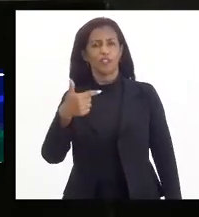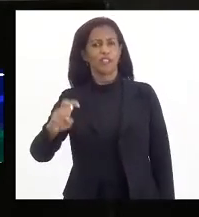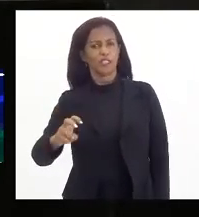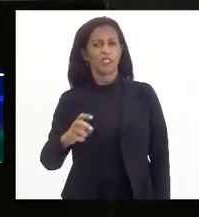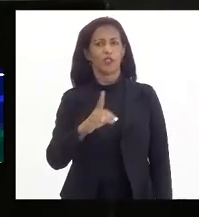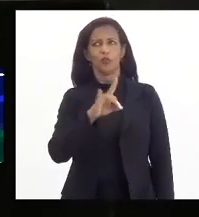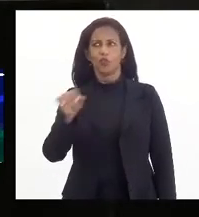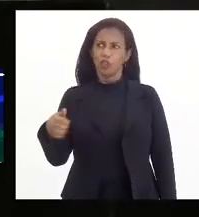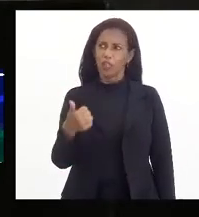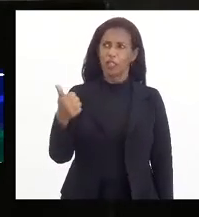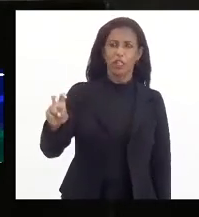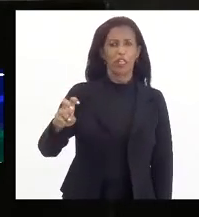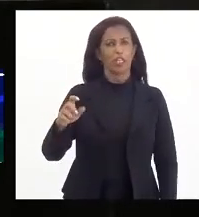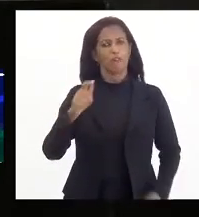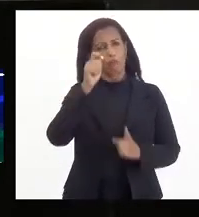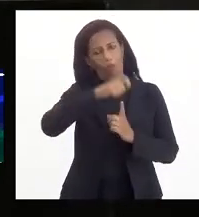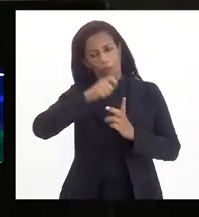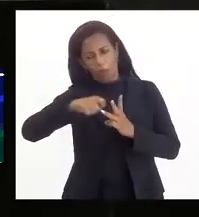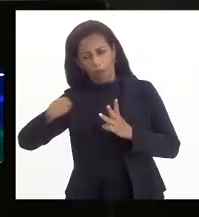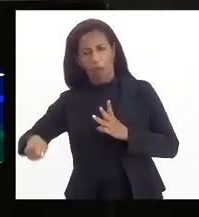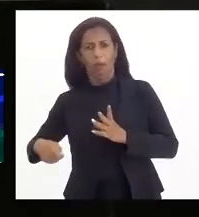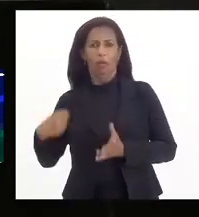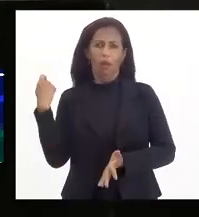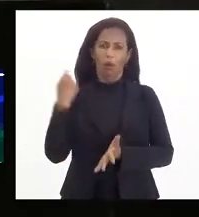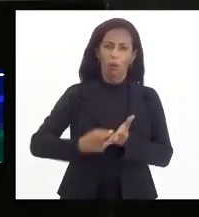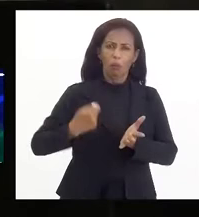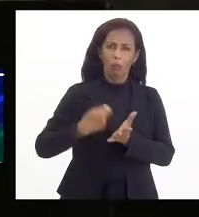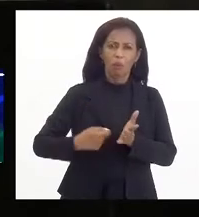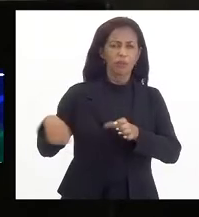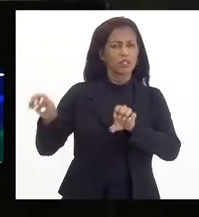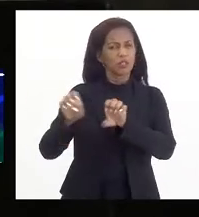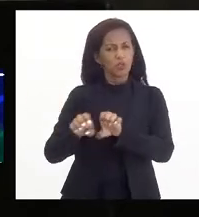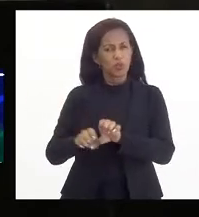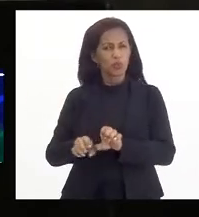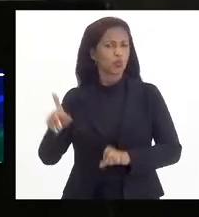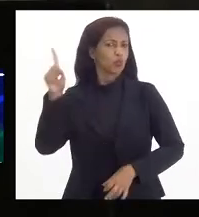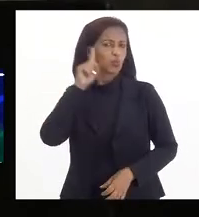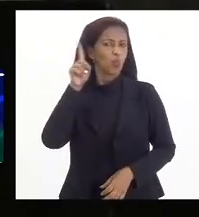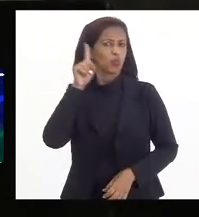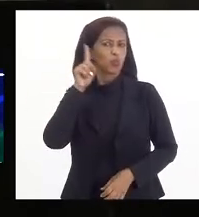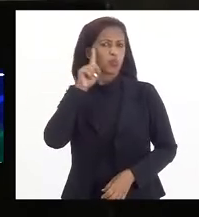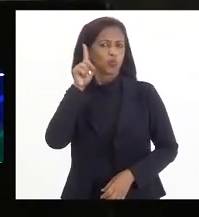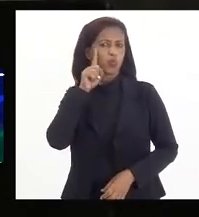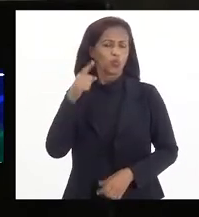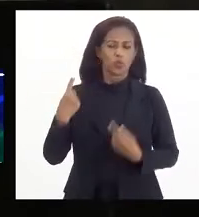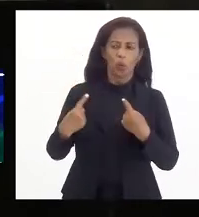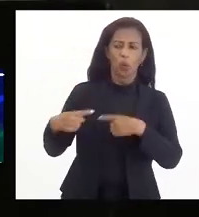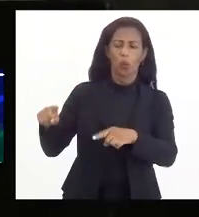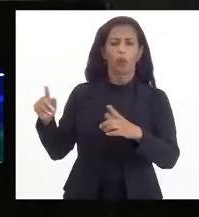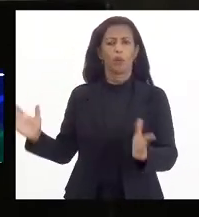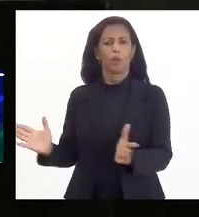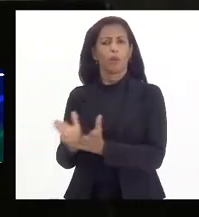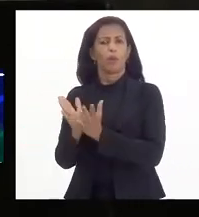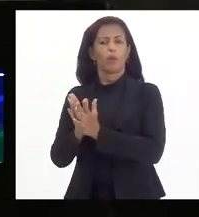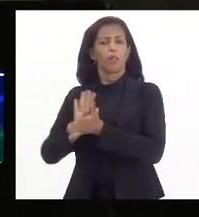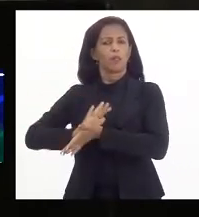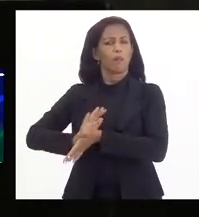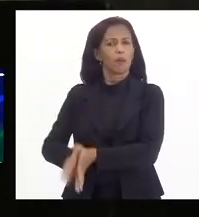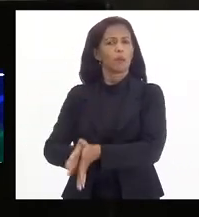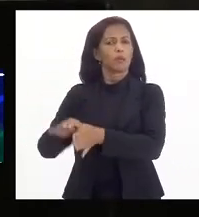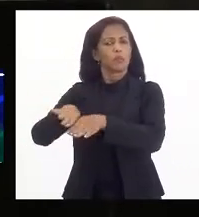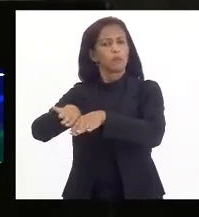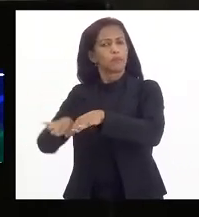25 todo dia quinze de todos os meses que essa é uma luta estruturante no Brasil de enfrentamento à pobreza miséria desigualdade o preconceito